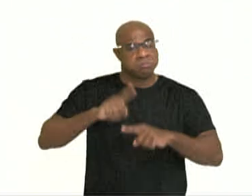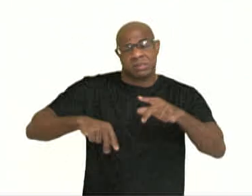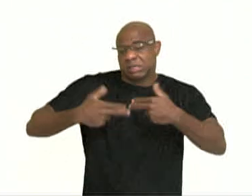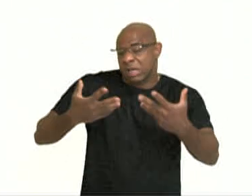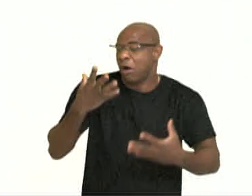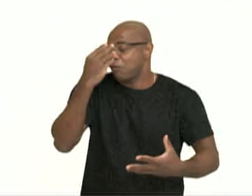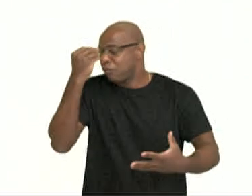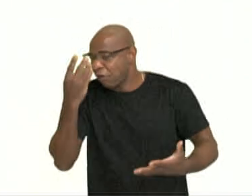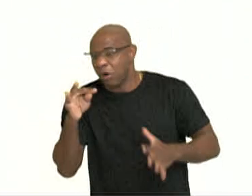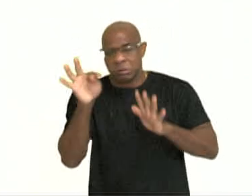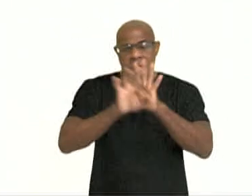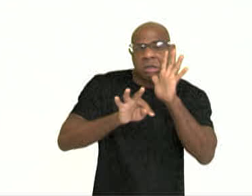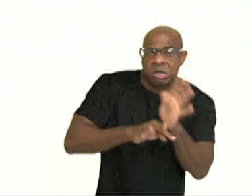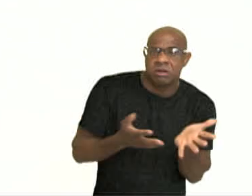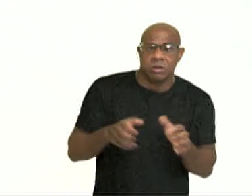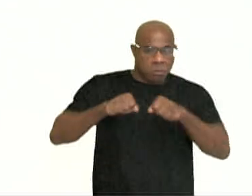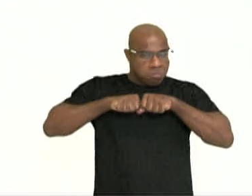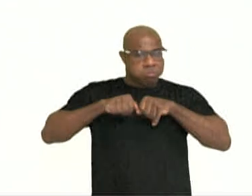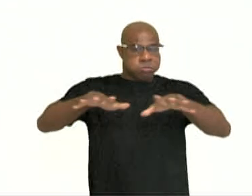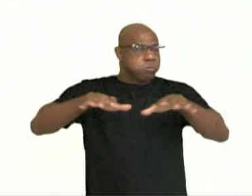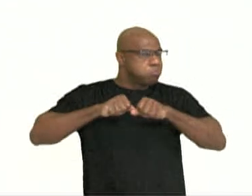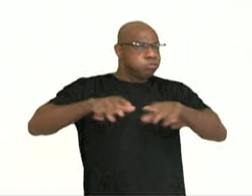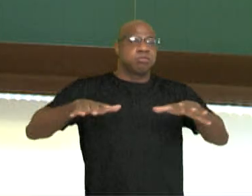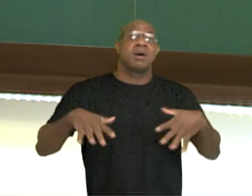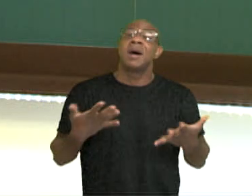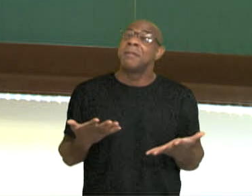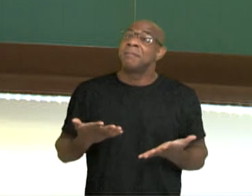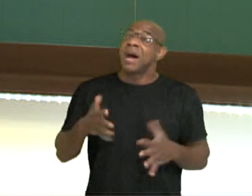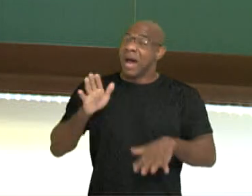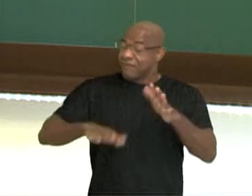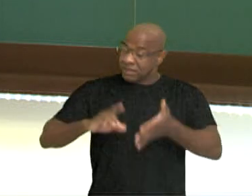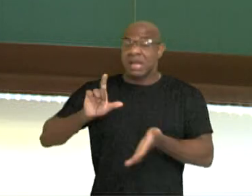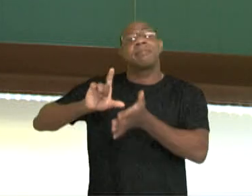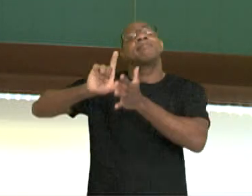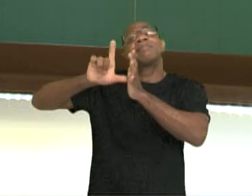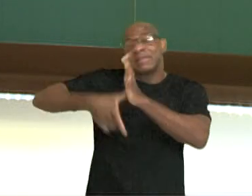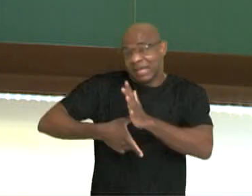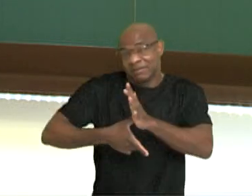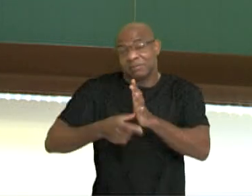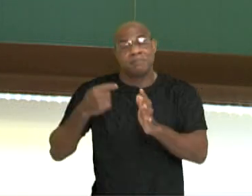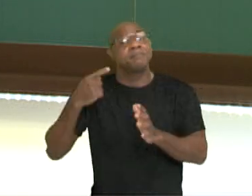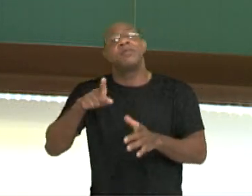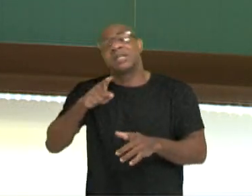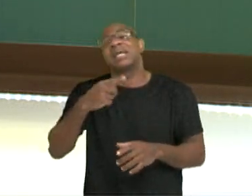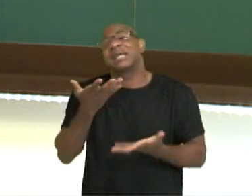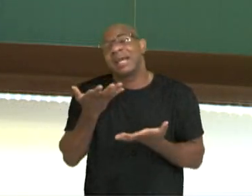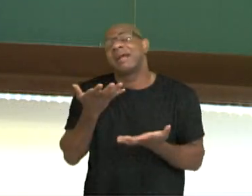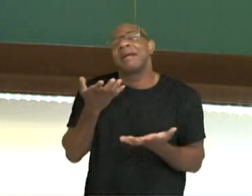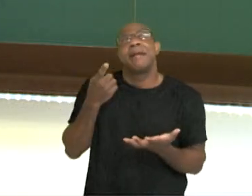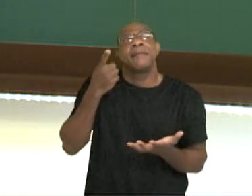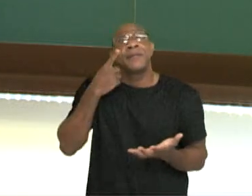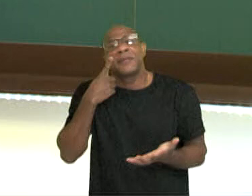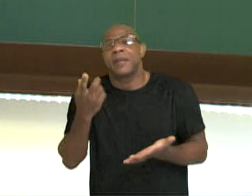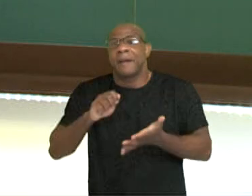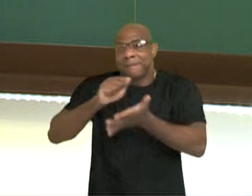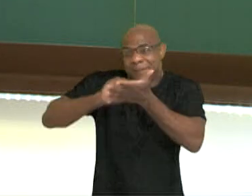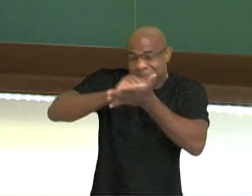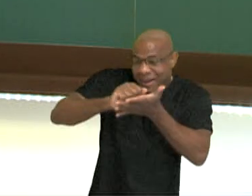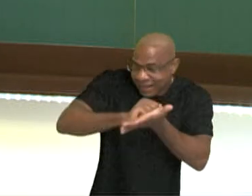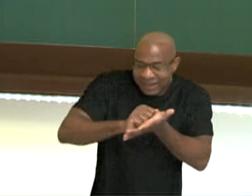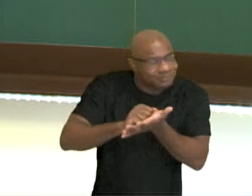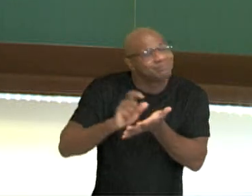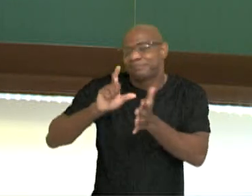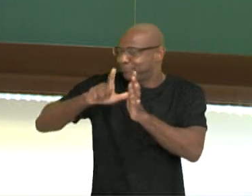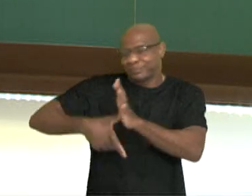material circulando por aí, mas seja um pouco tarde para tentar pará-lo. Então, a gente colocou essa iconografia para você